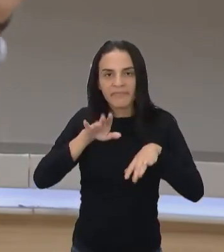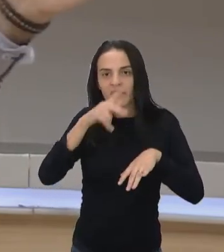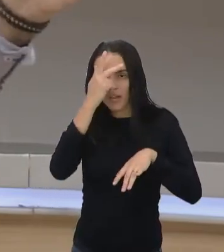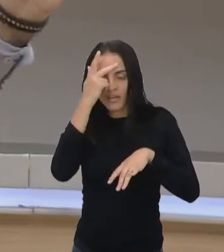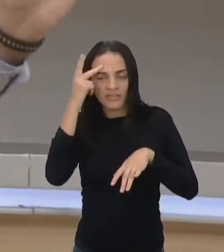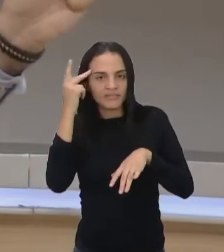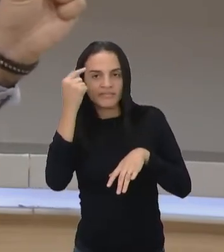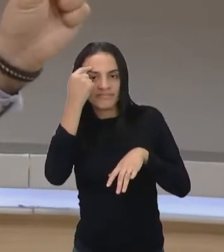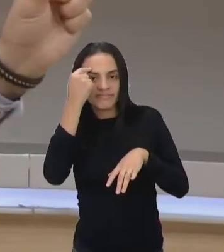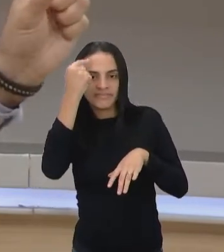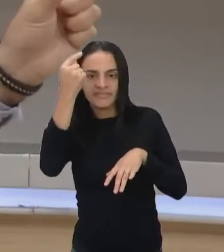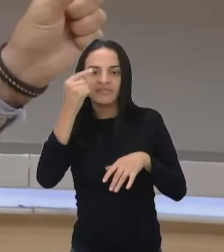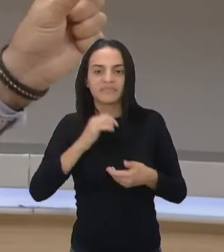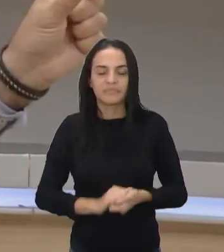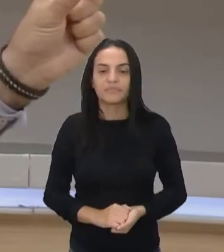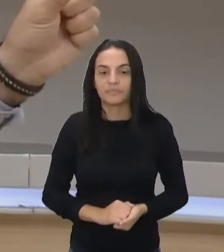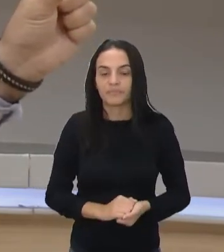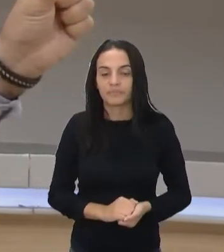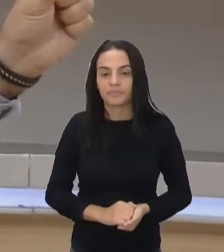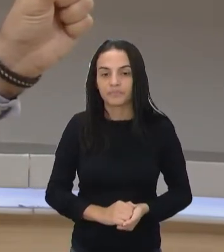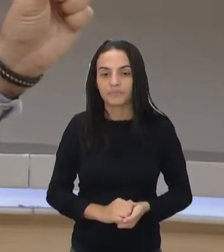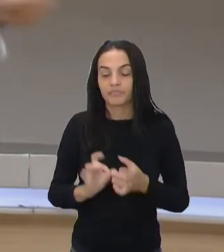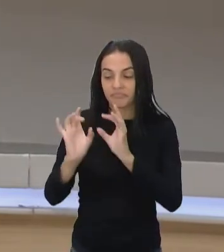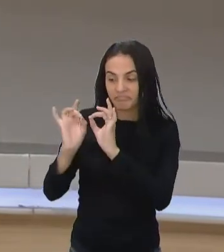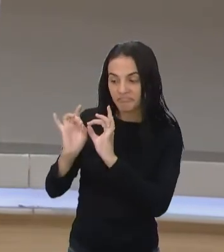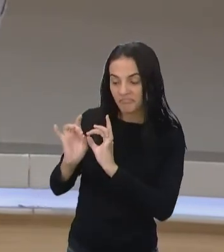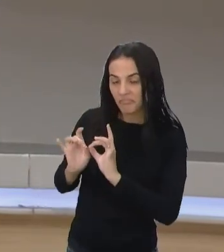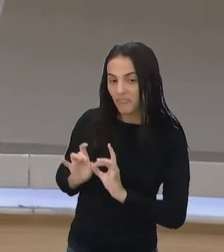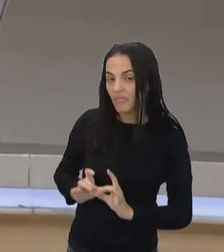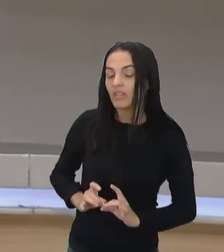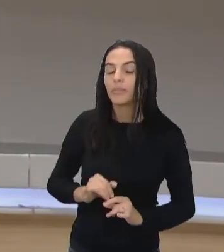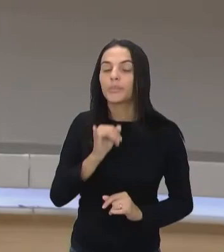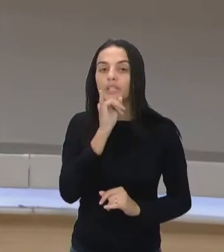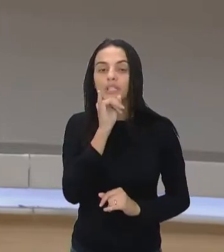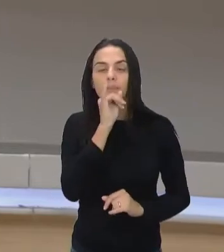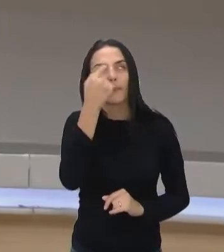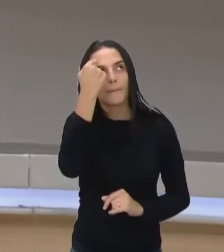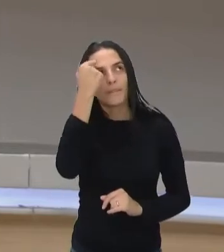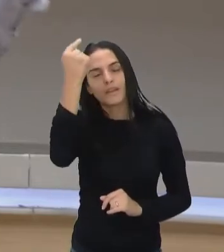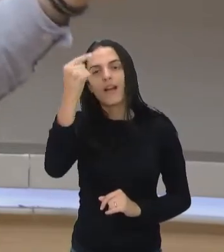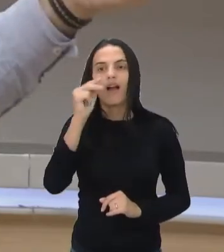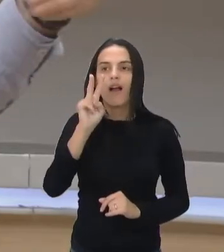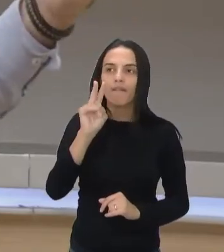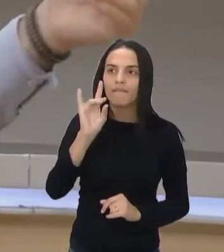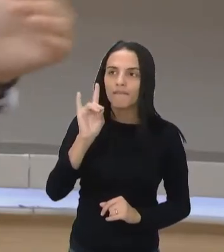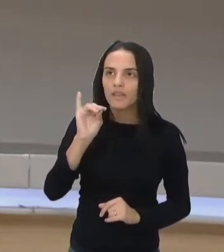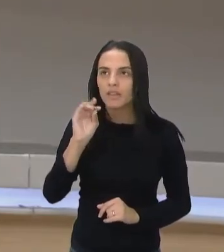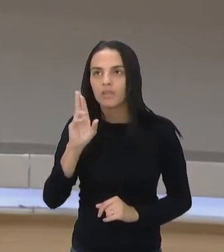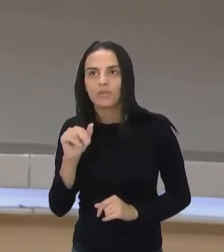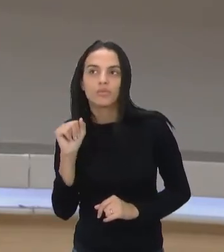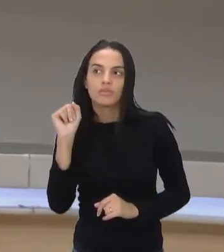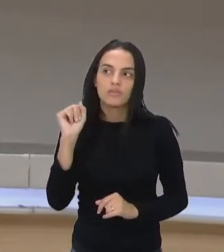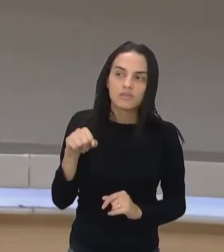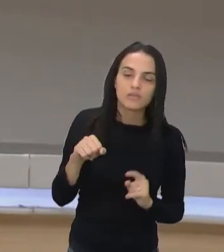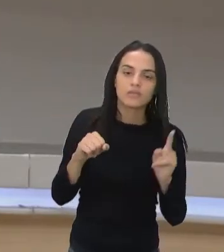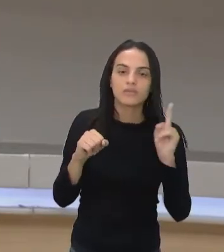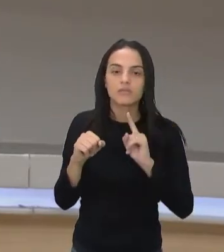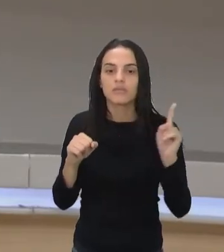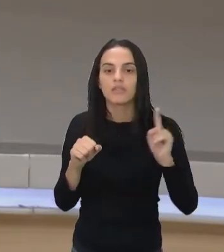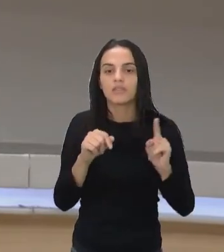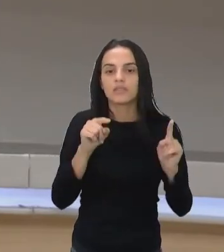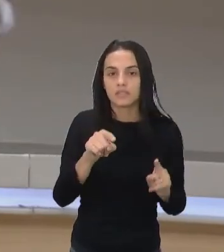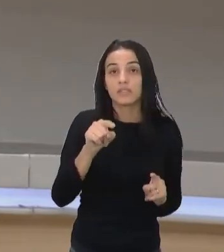pensam que detalhes não fazem diferença. Quem vai imaginar que, nossa, vidro ou não na habitação... Nossa, vocês não imaginam como